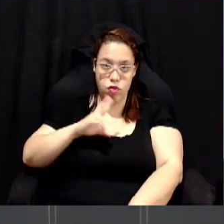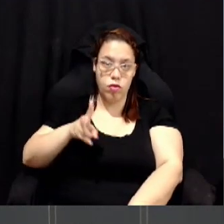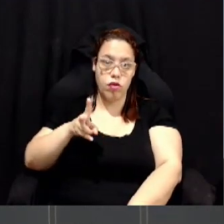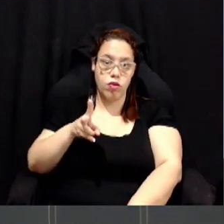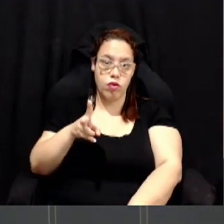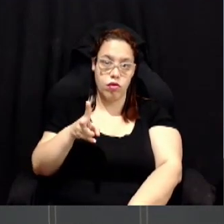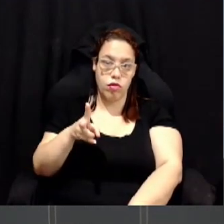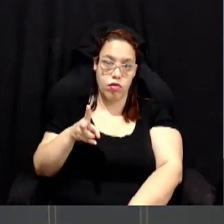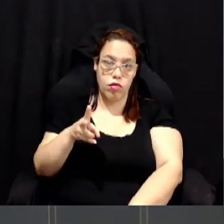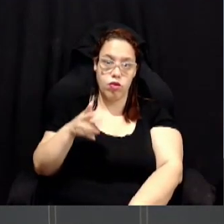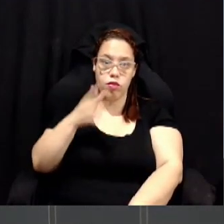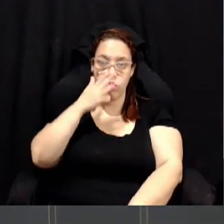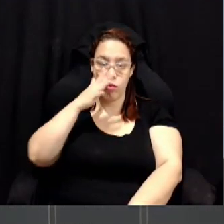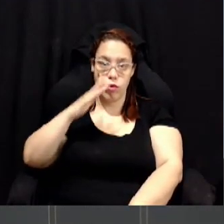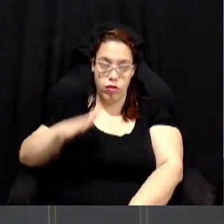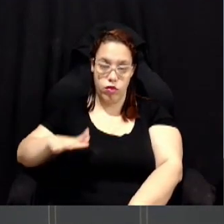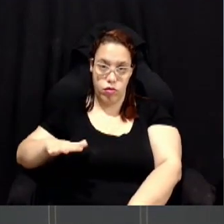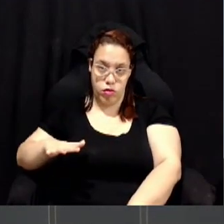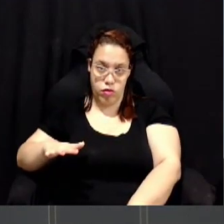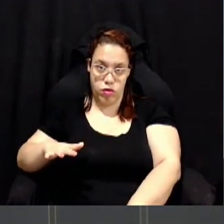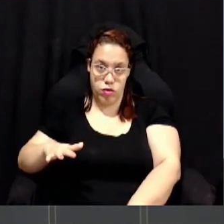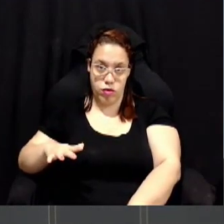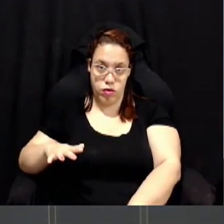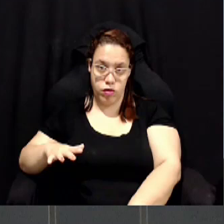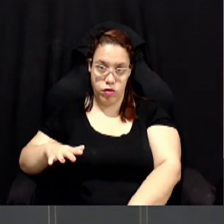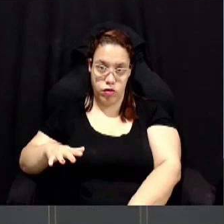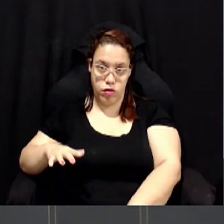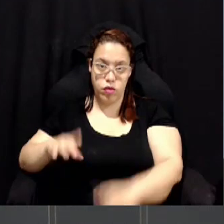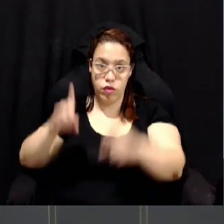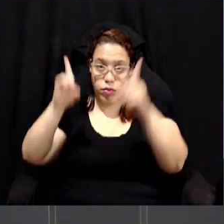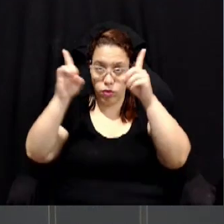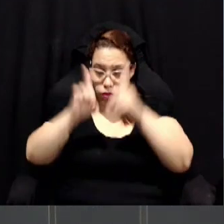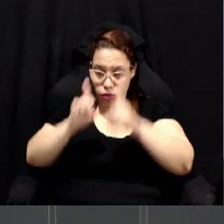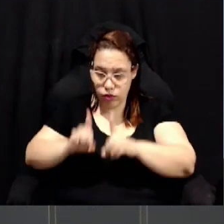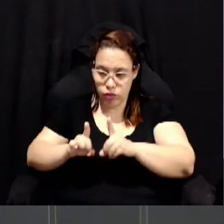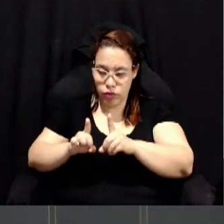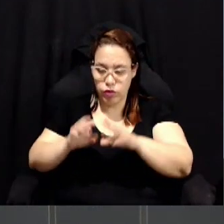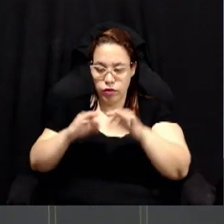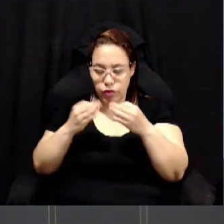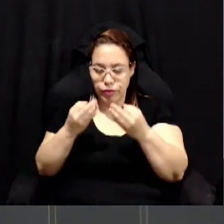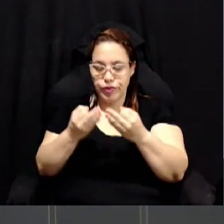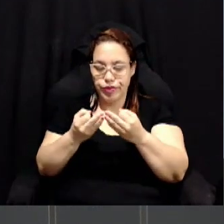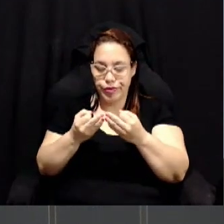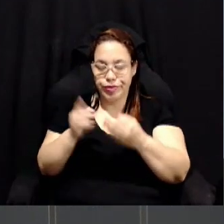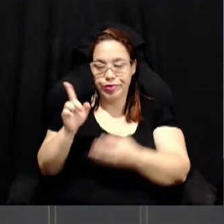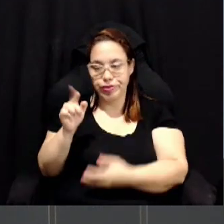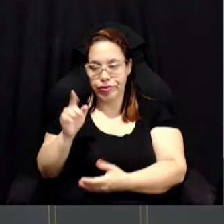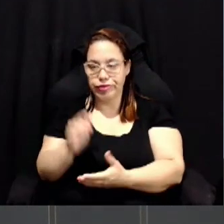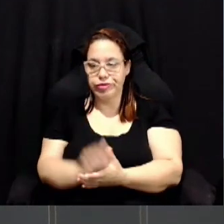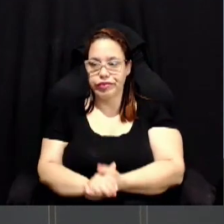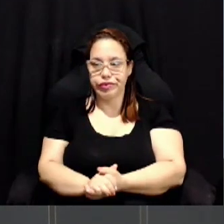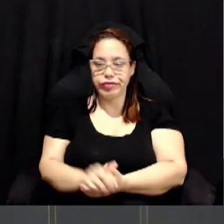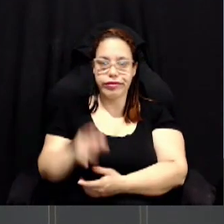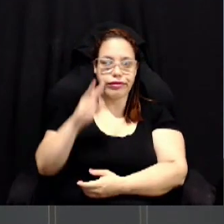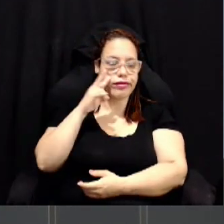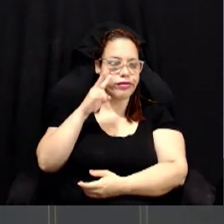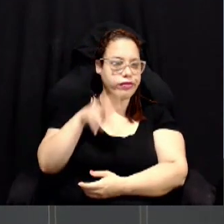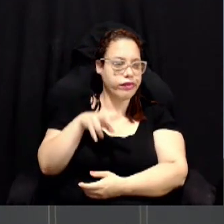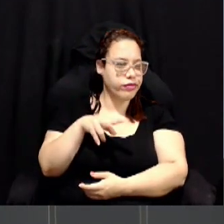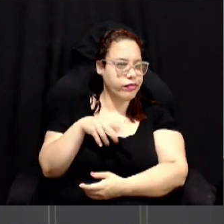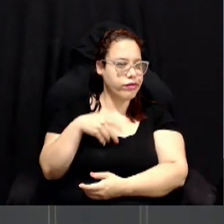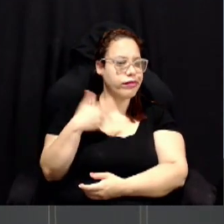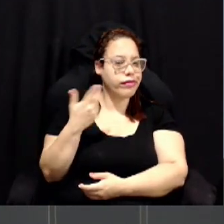crianças com deficiência, com famílias, né? E o olhar sempre foi,